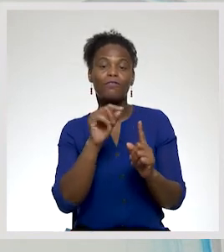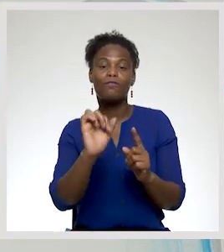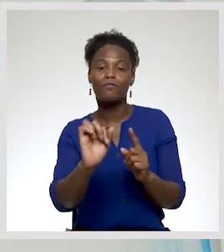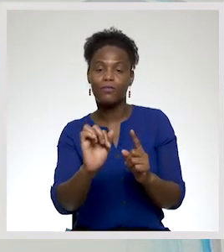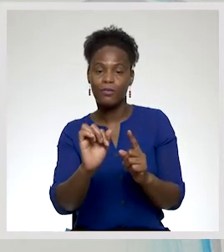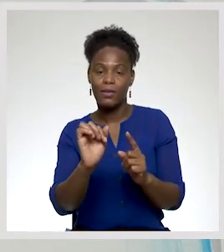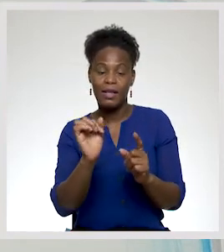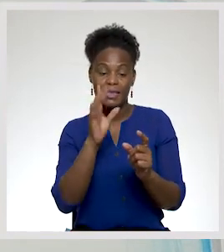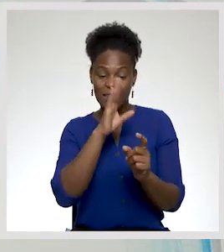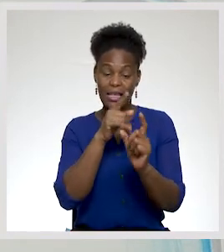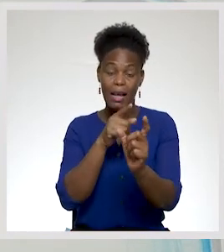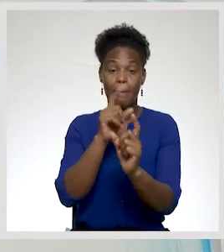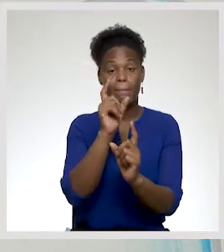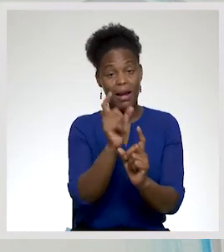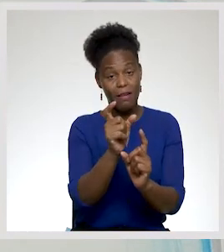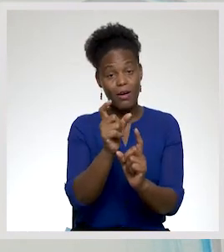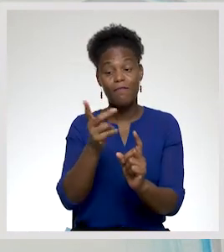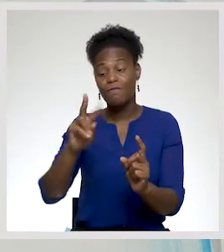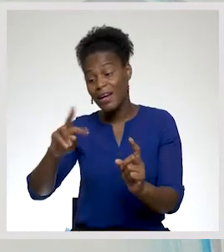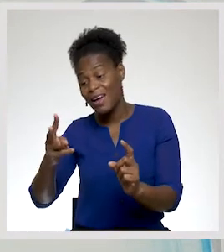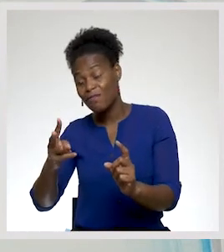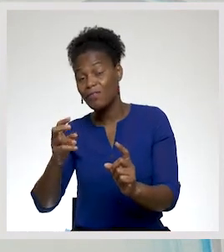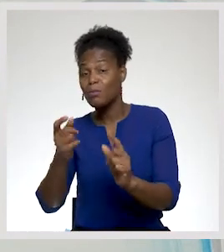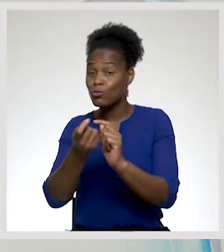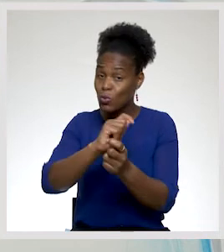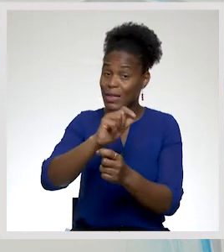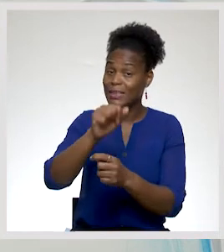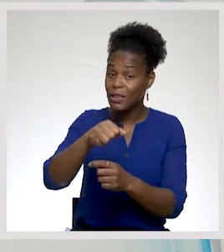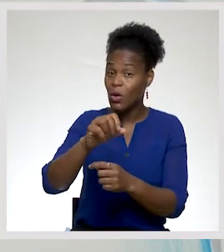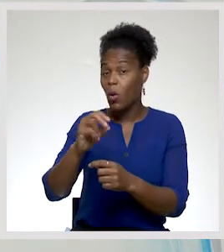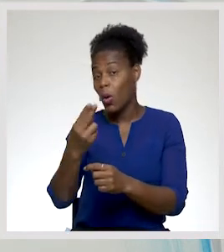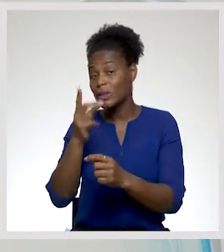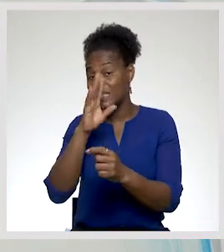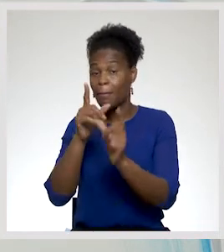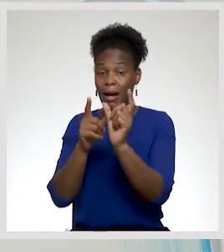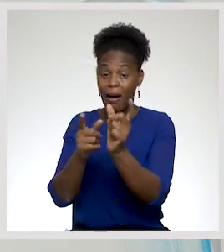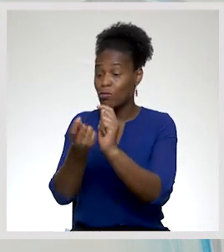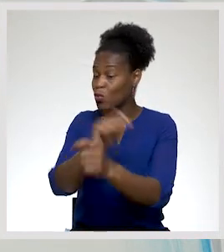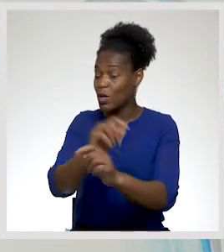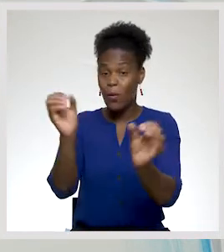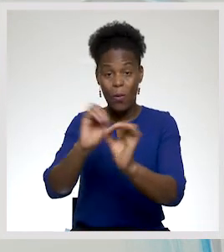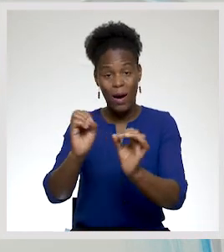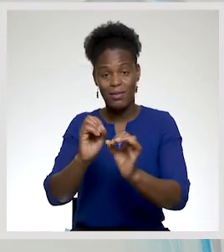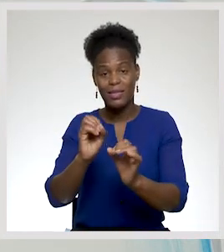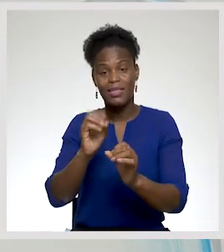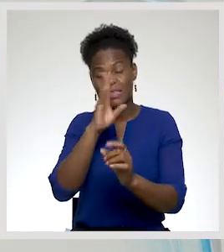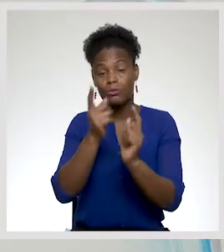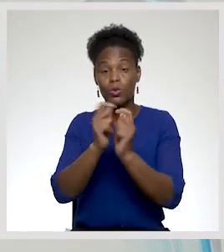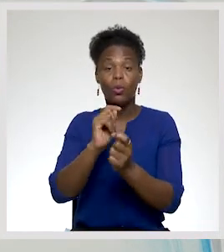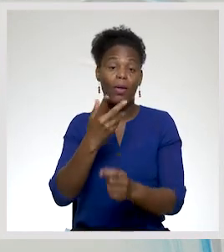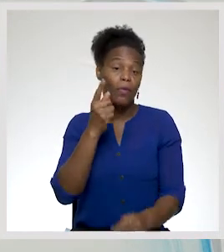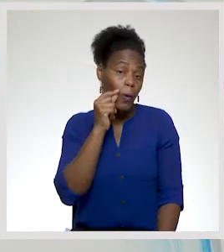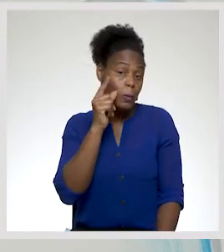especificidades. Se são palavras variáveis ou invariáveis, ou seja, se mudam quanto ao gênero, quanto ao número